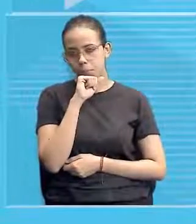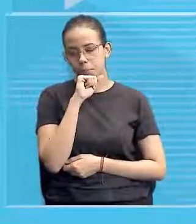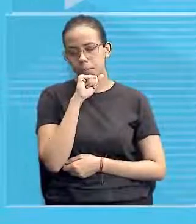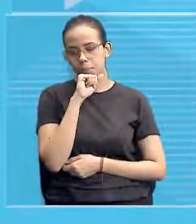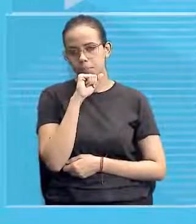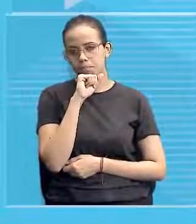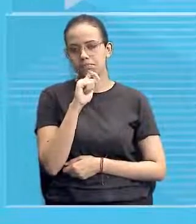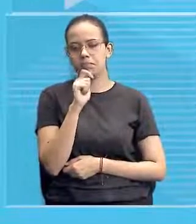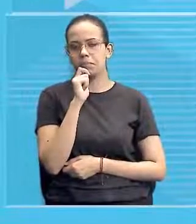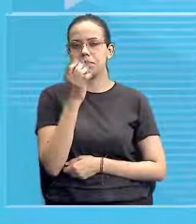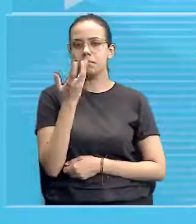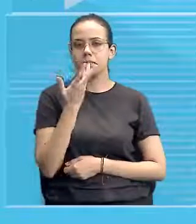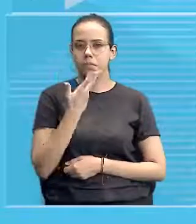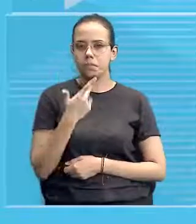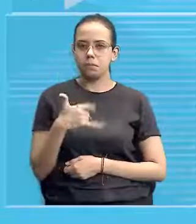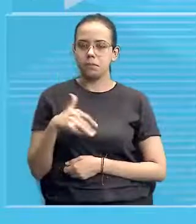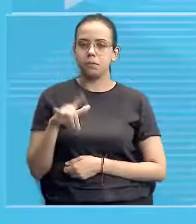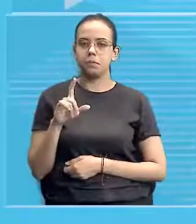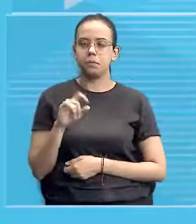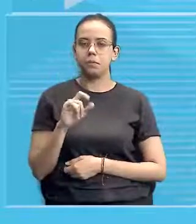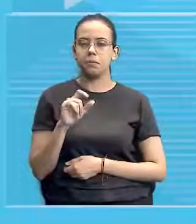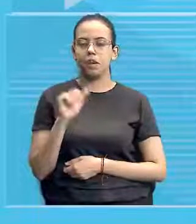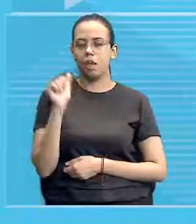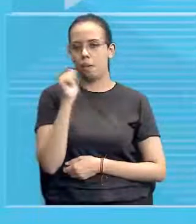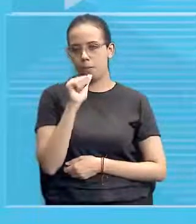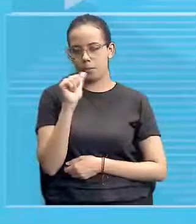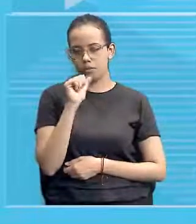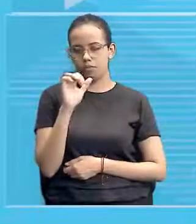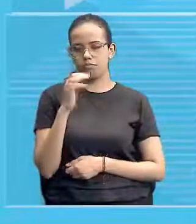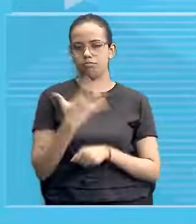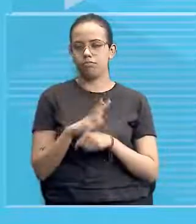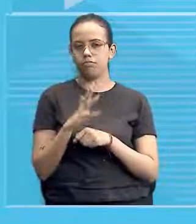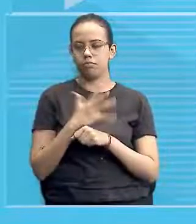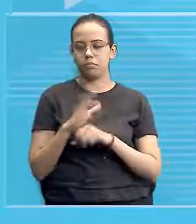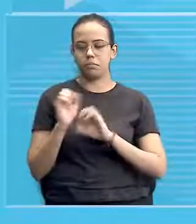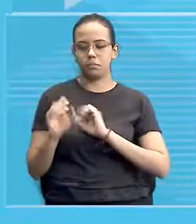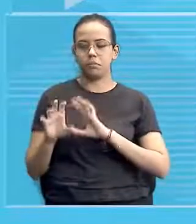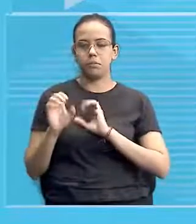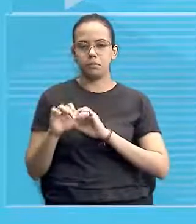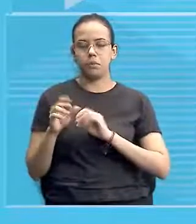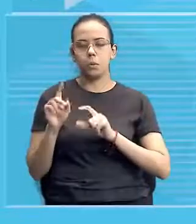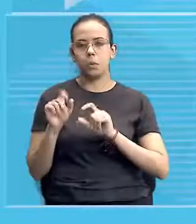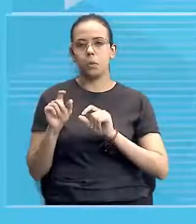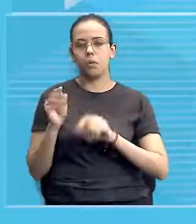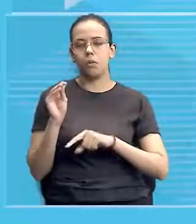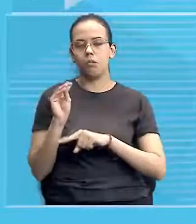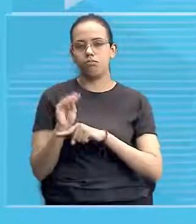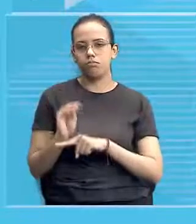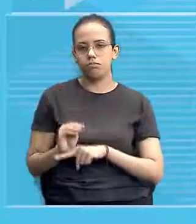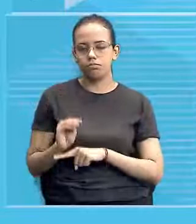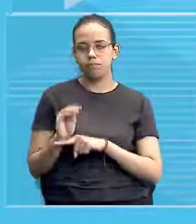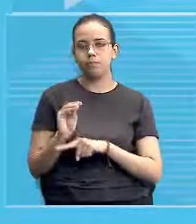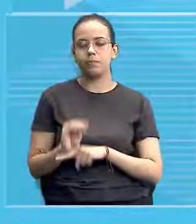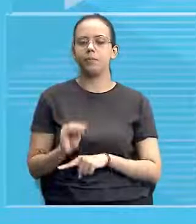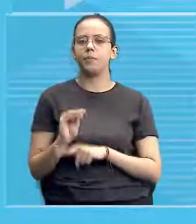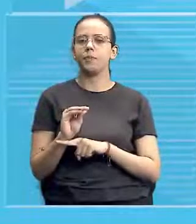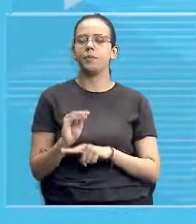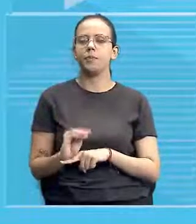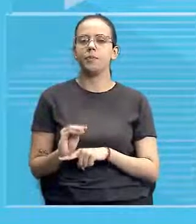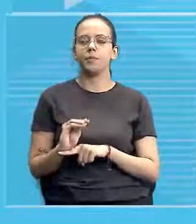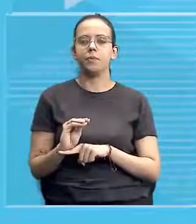Desde pequena que a menina é treinada para cuidar. Cuidar.